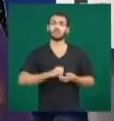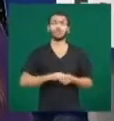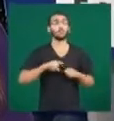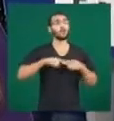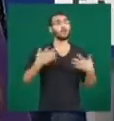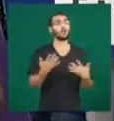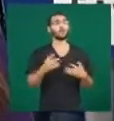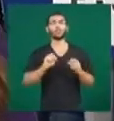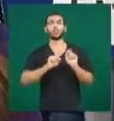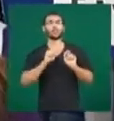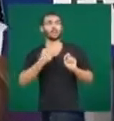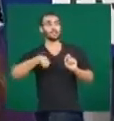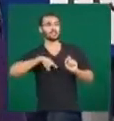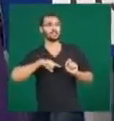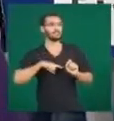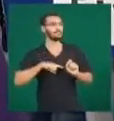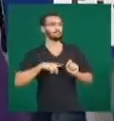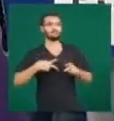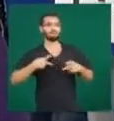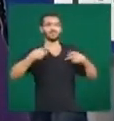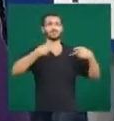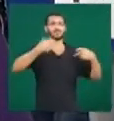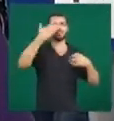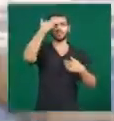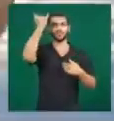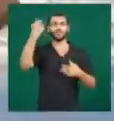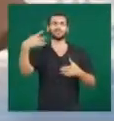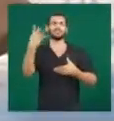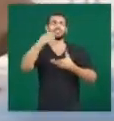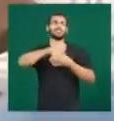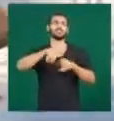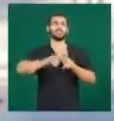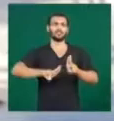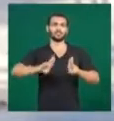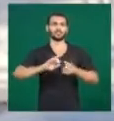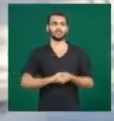hoje onde o PET é mais reconhecido dentro da nossa faculdade.